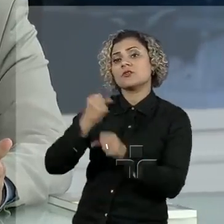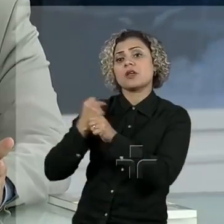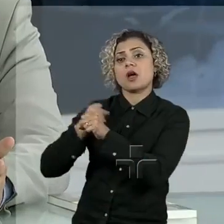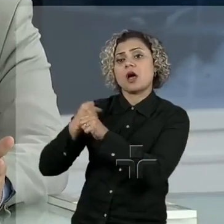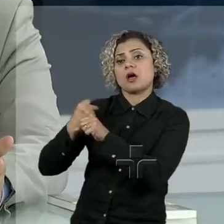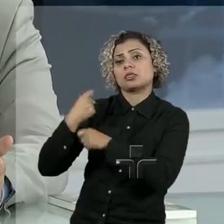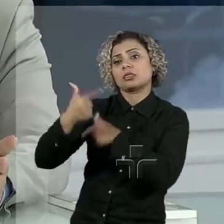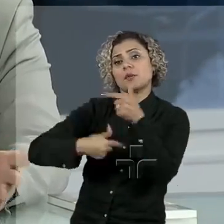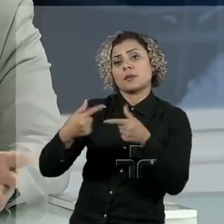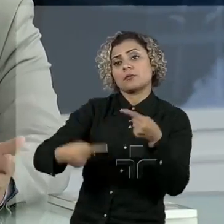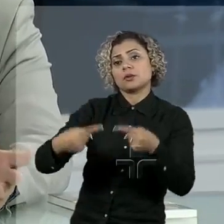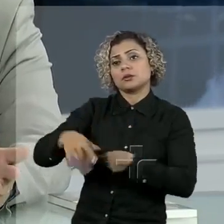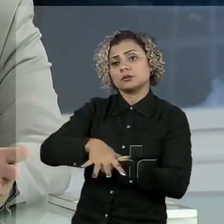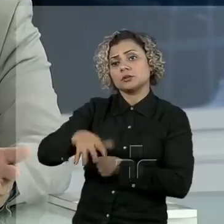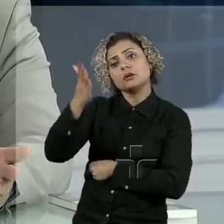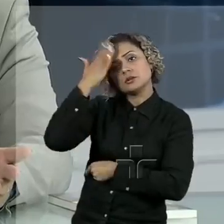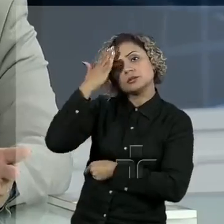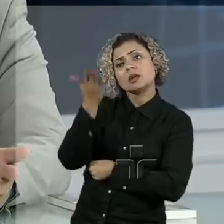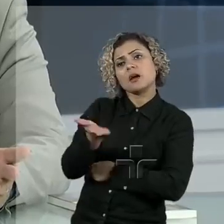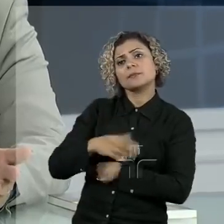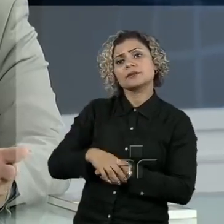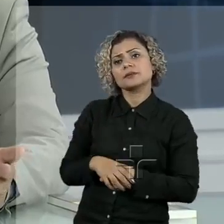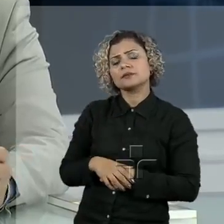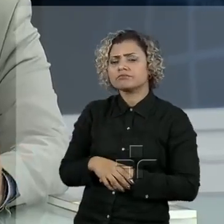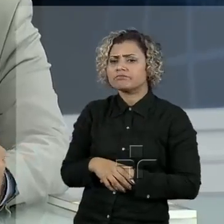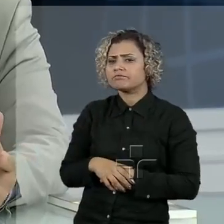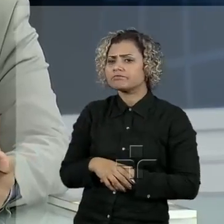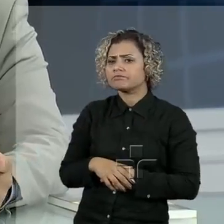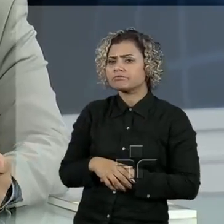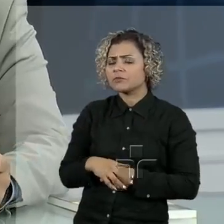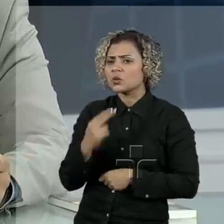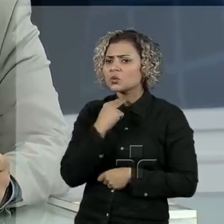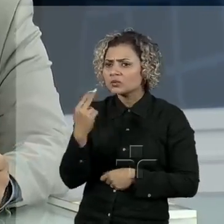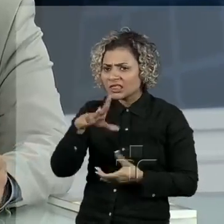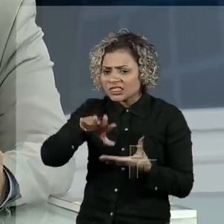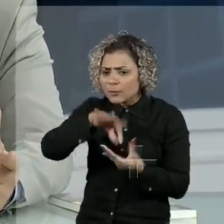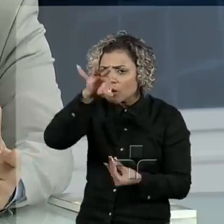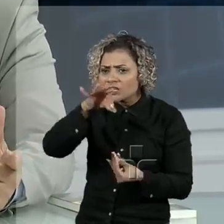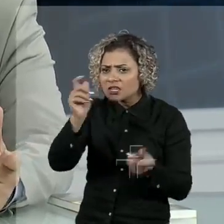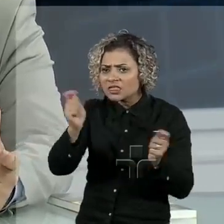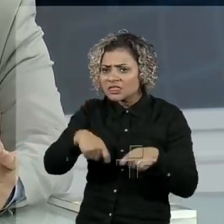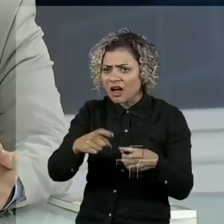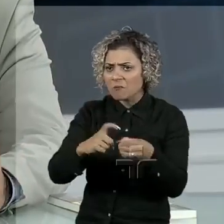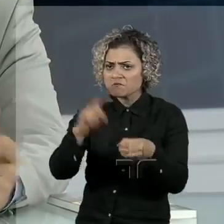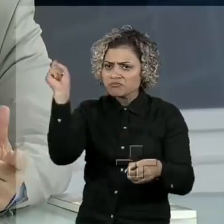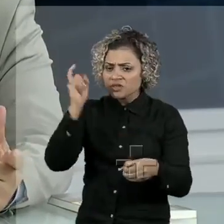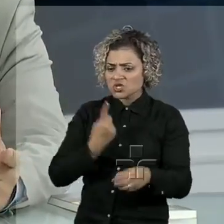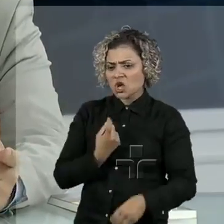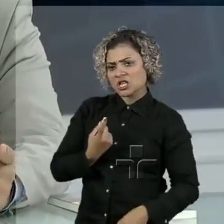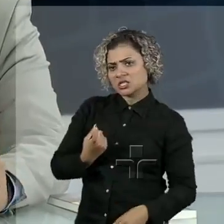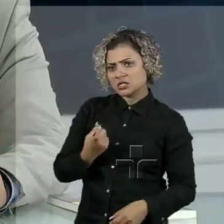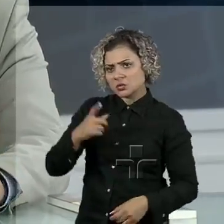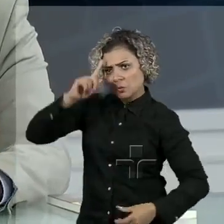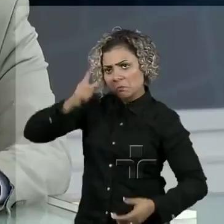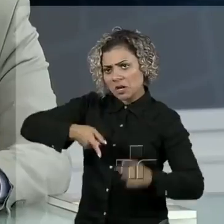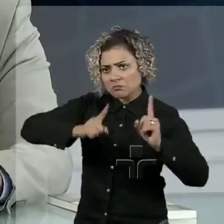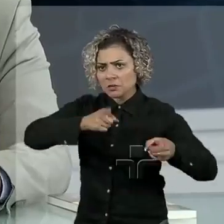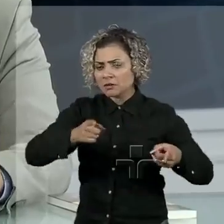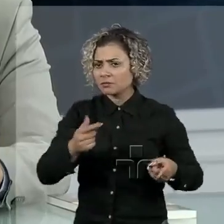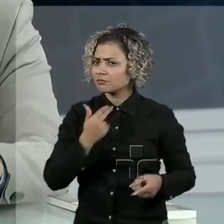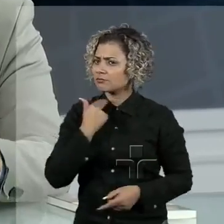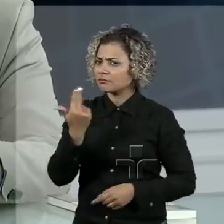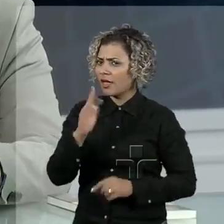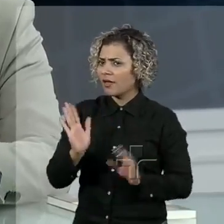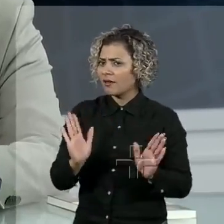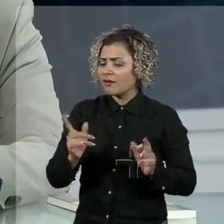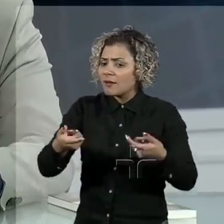Ele deveria saber do parlamento. E ninguém governa numa democracia sem parlamento. Ninguém governa. O que eu